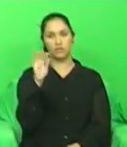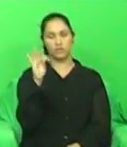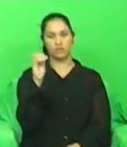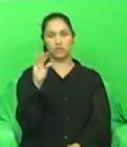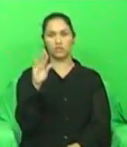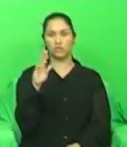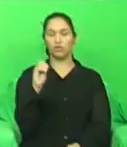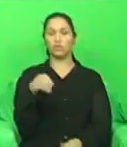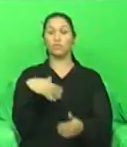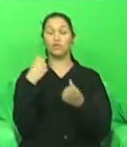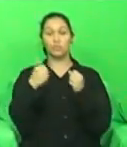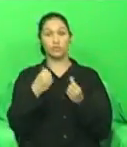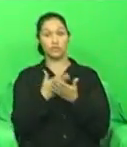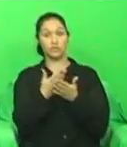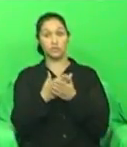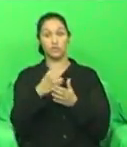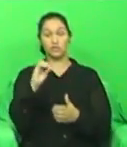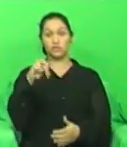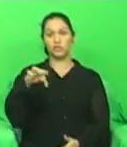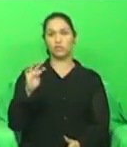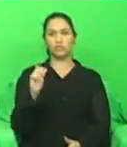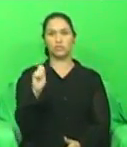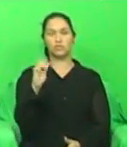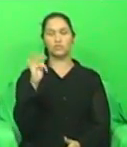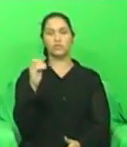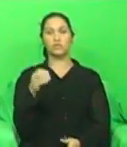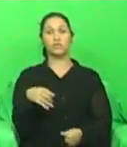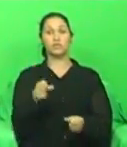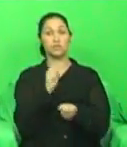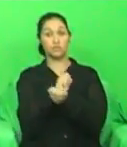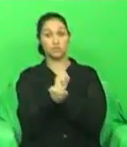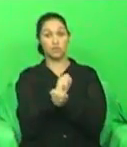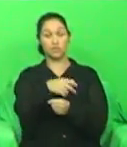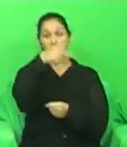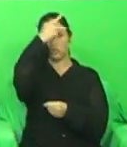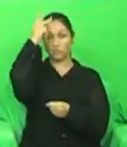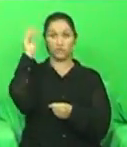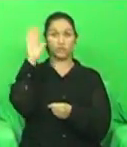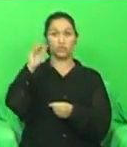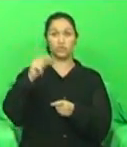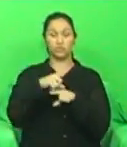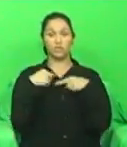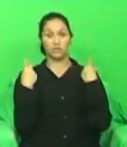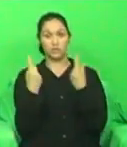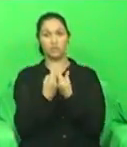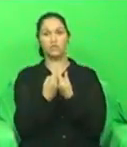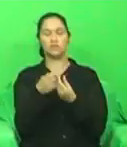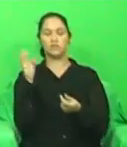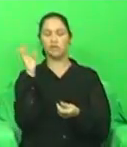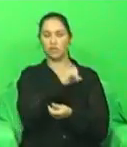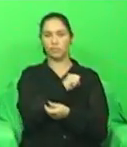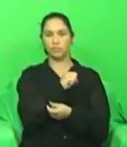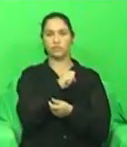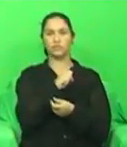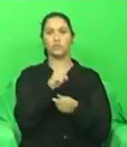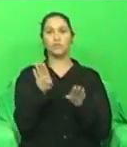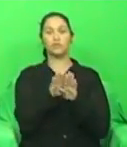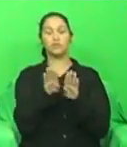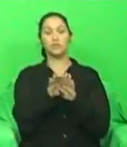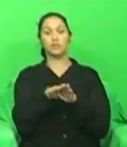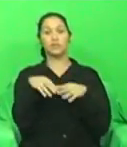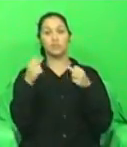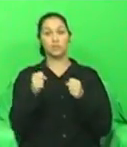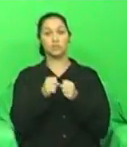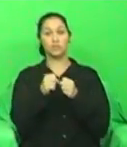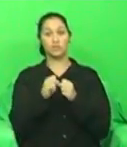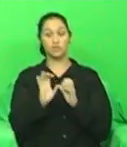contratos então esperamos que o prefeito chama enquanto anos o vereador caminhos que citou agora de criar um conselho para analisar a para tentar